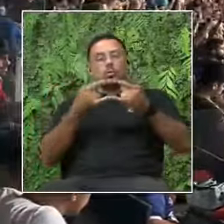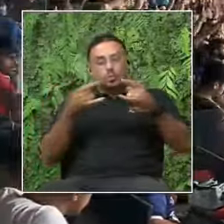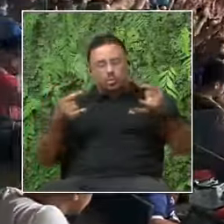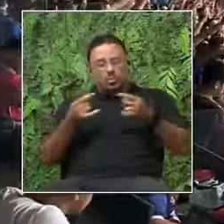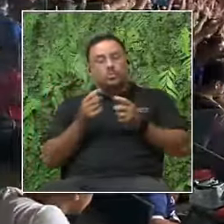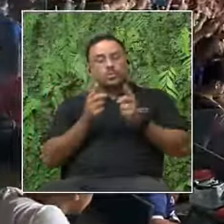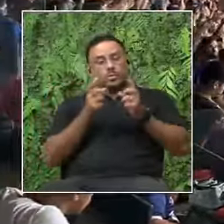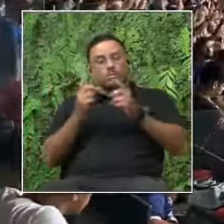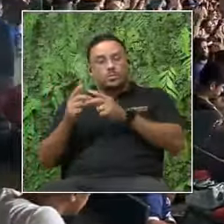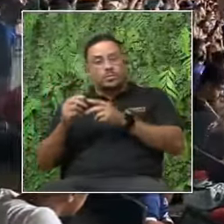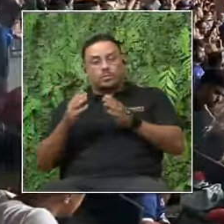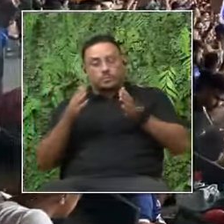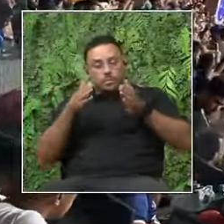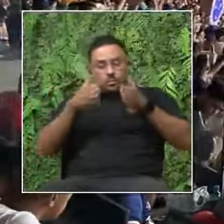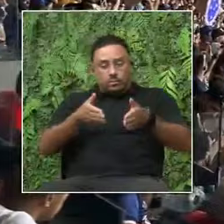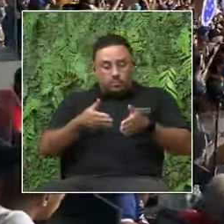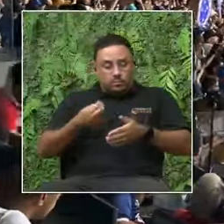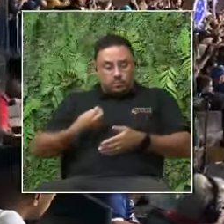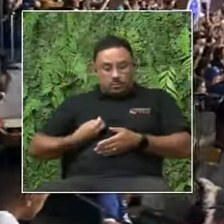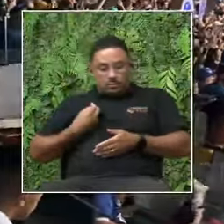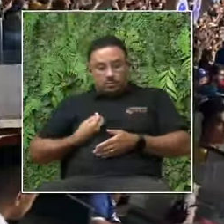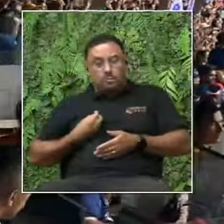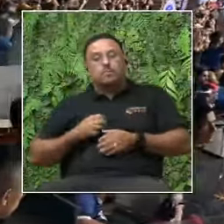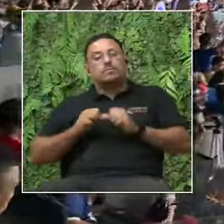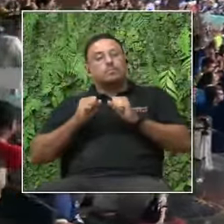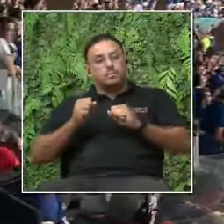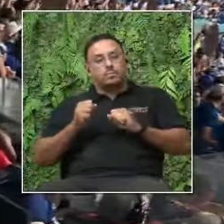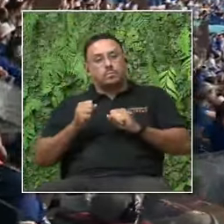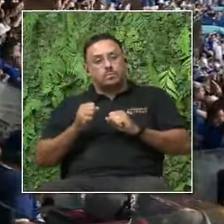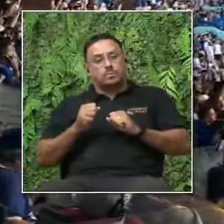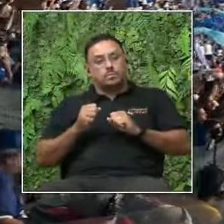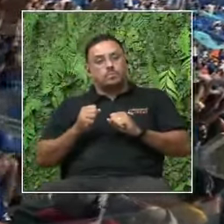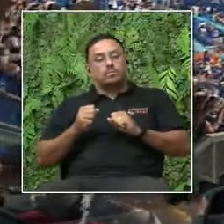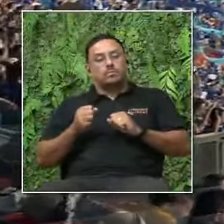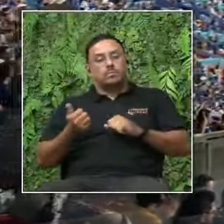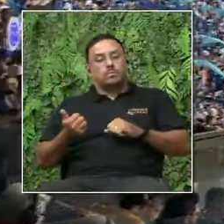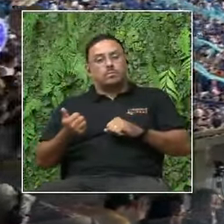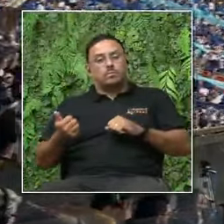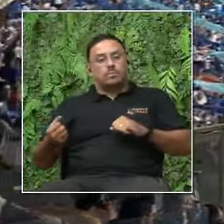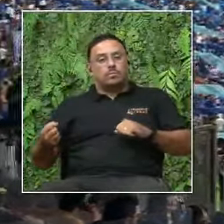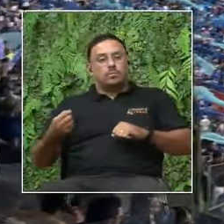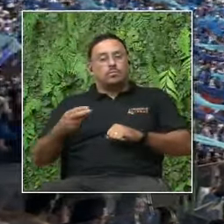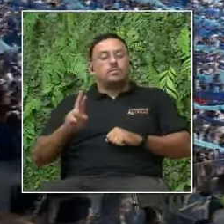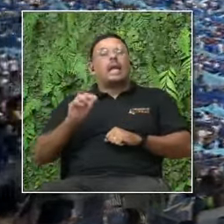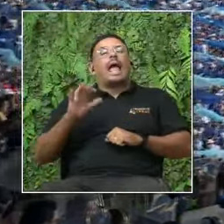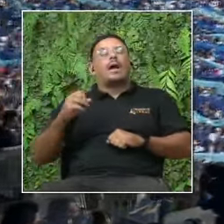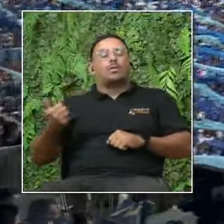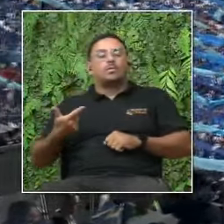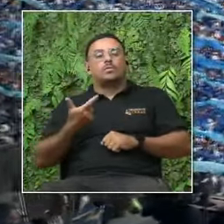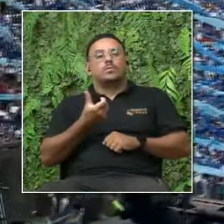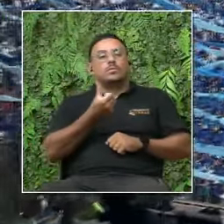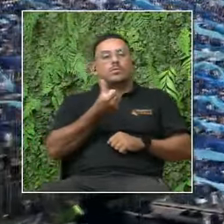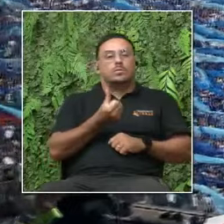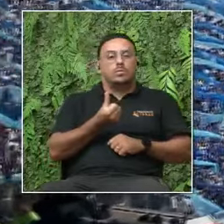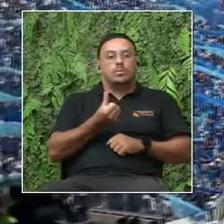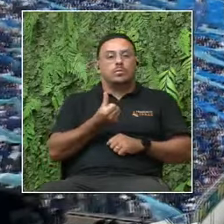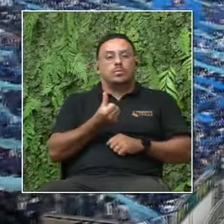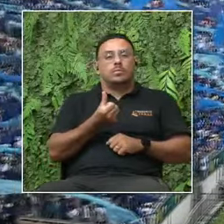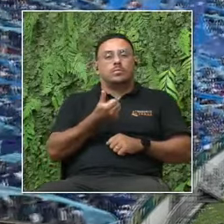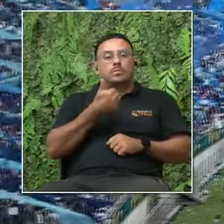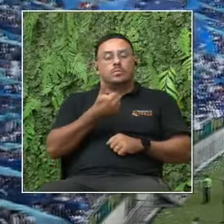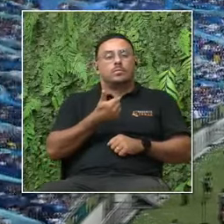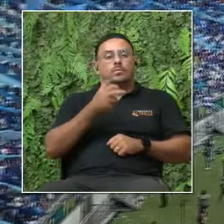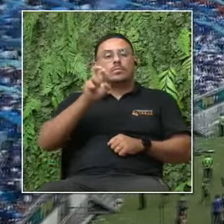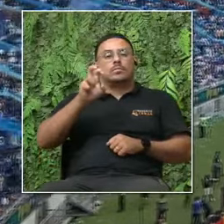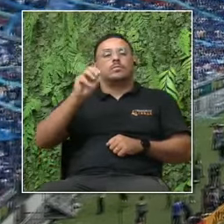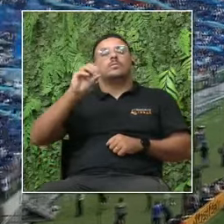vendidos pelo Cruzeiro estiverem aqui pode ser a quebra de recorde do novo Minerão né então foi 61580 ingressos foram